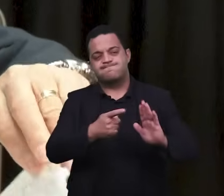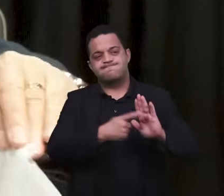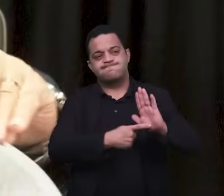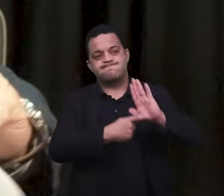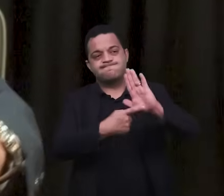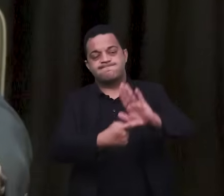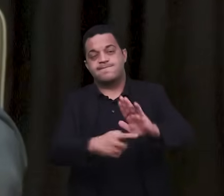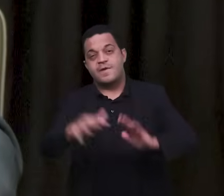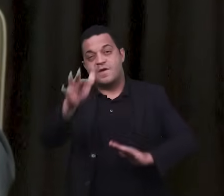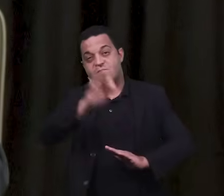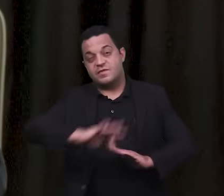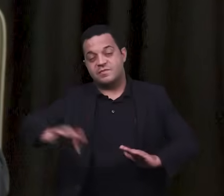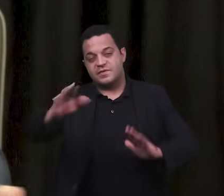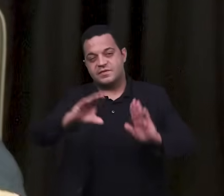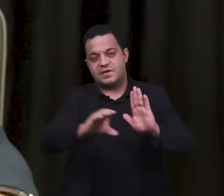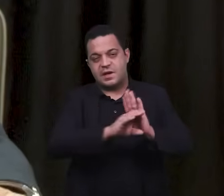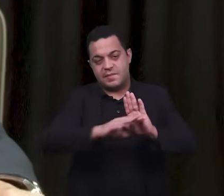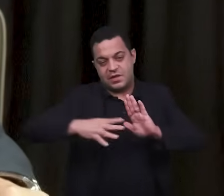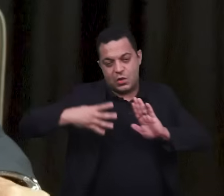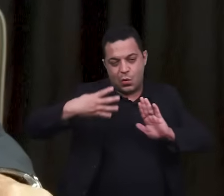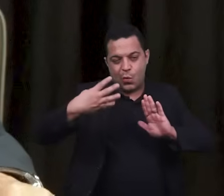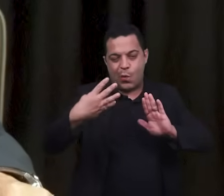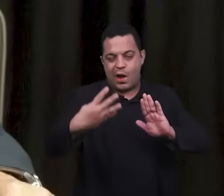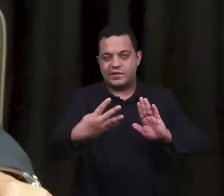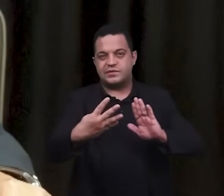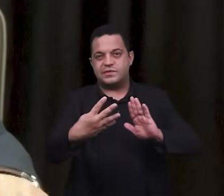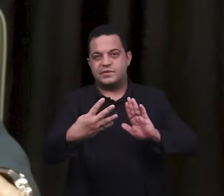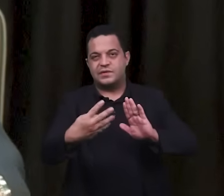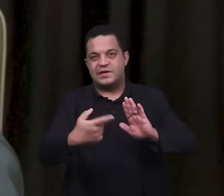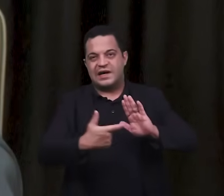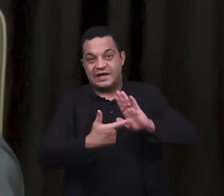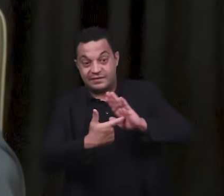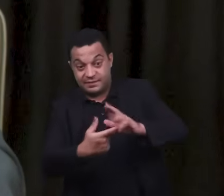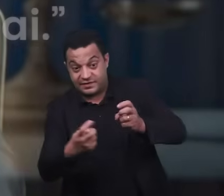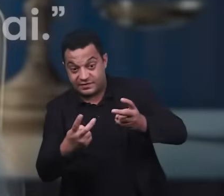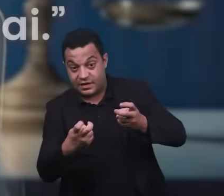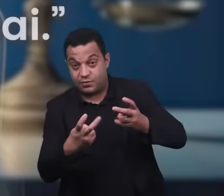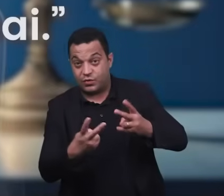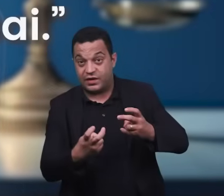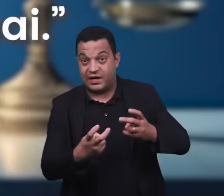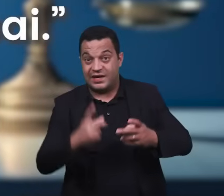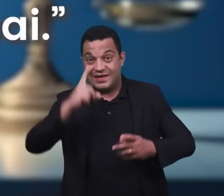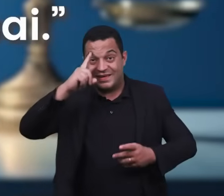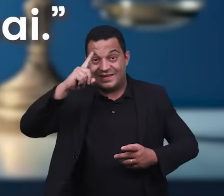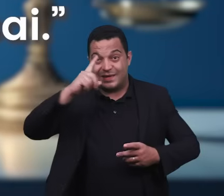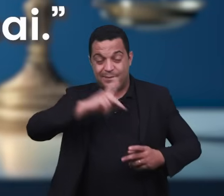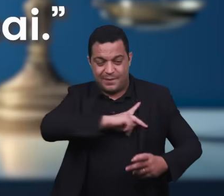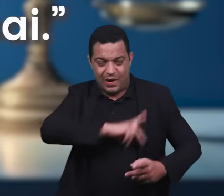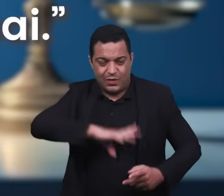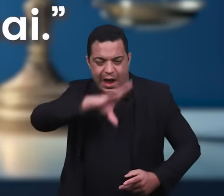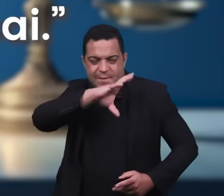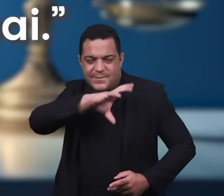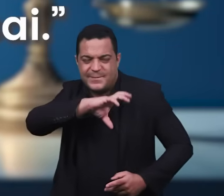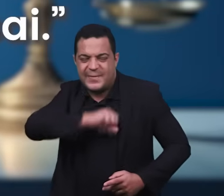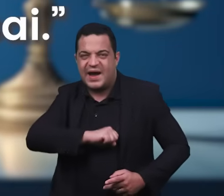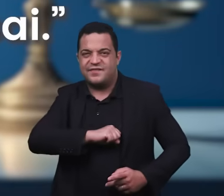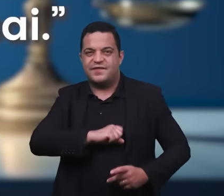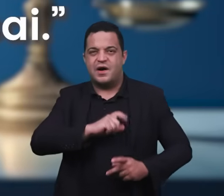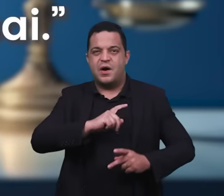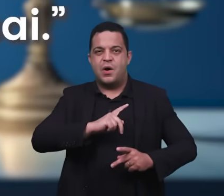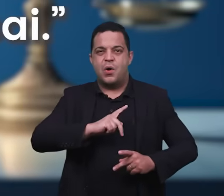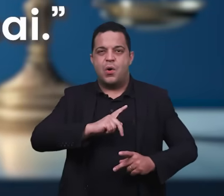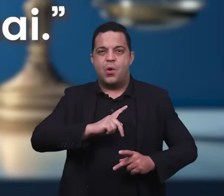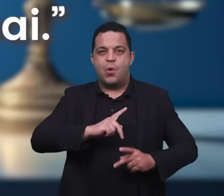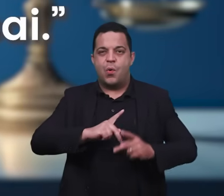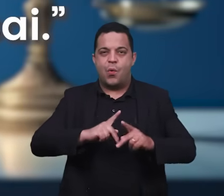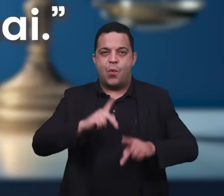parte do capítulo 4, Paulo mostra um amor muito grande que ele tem por aquela igreja de Filipos, né? Filipenses